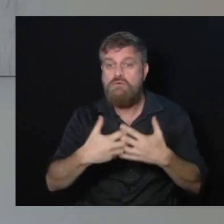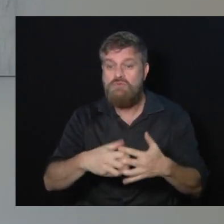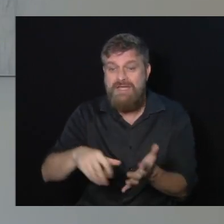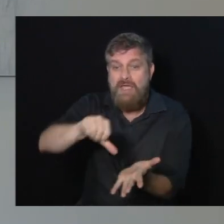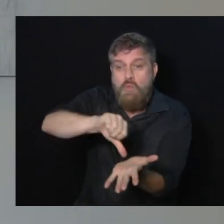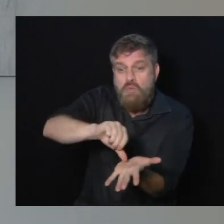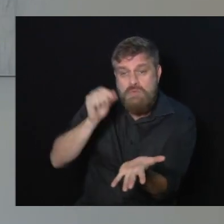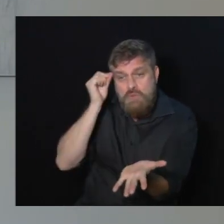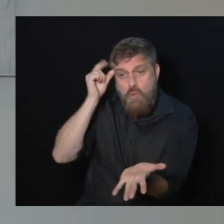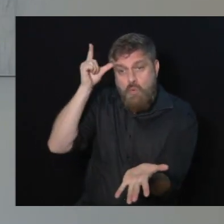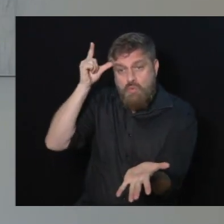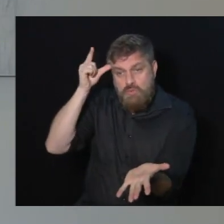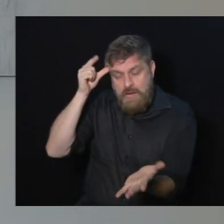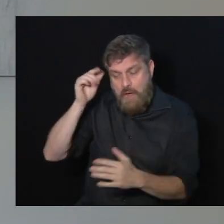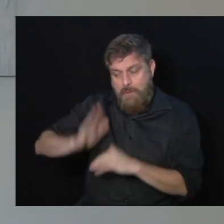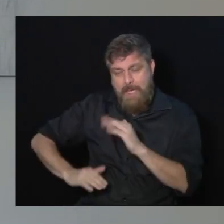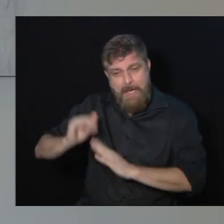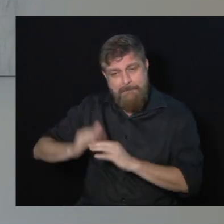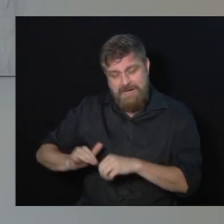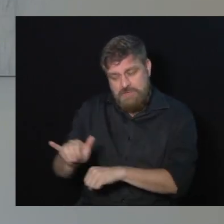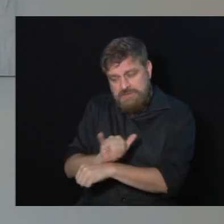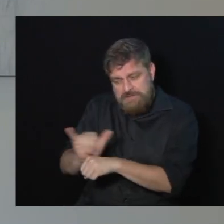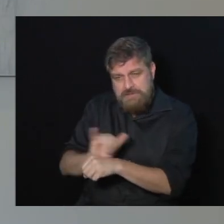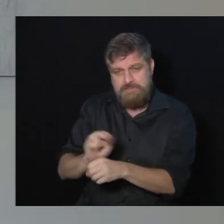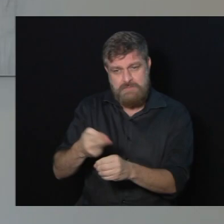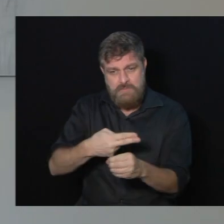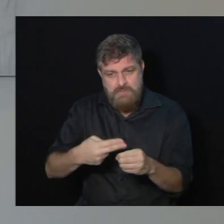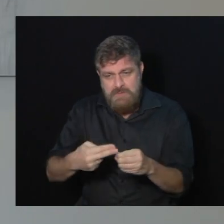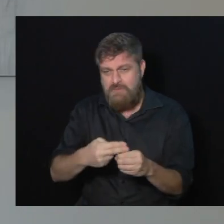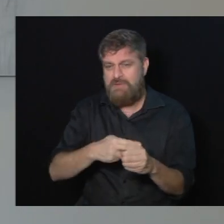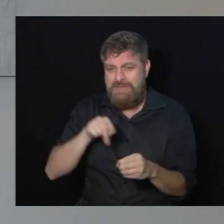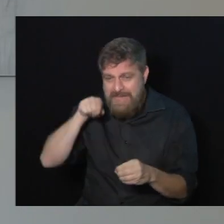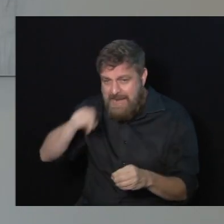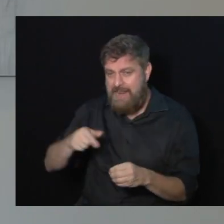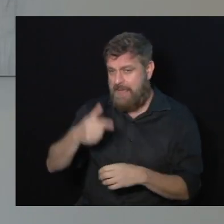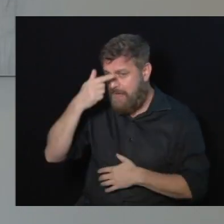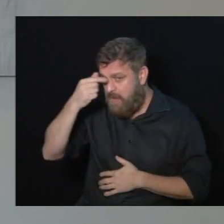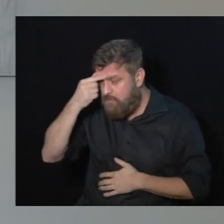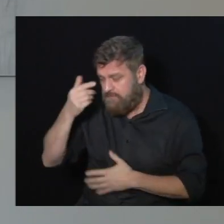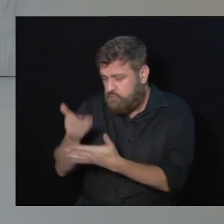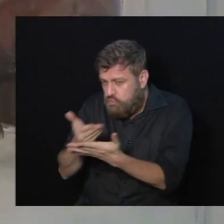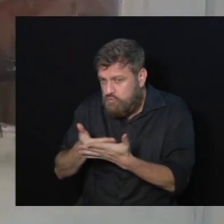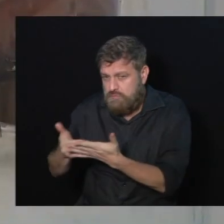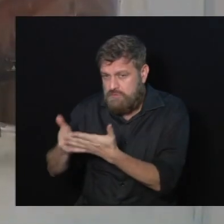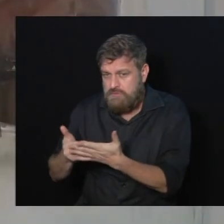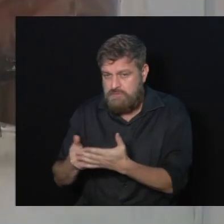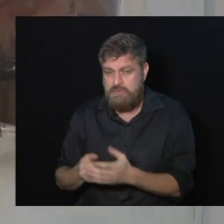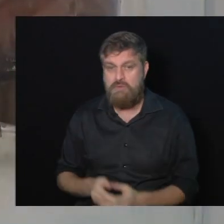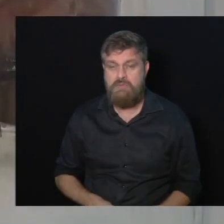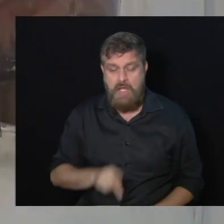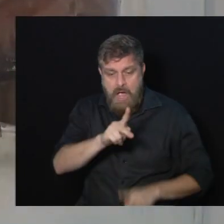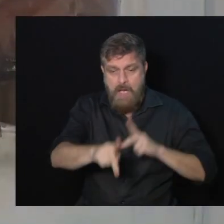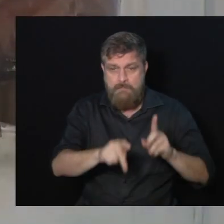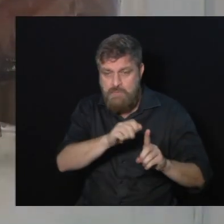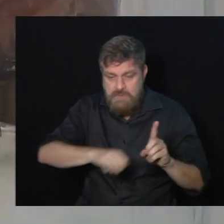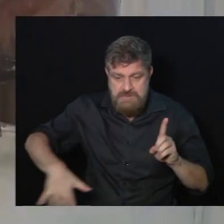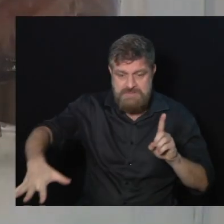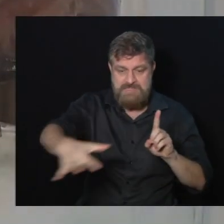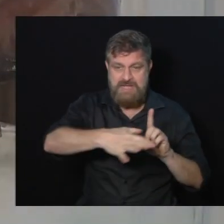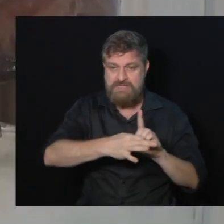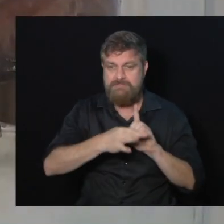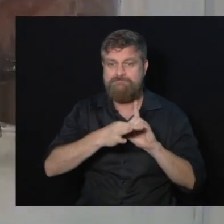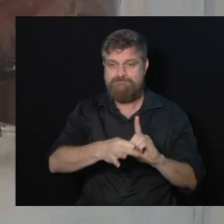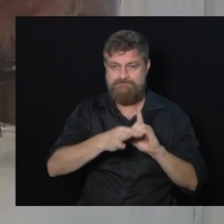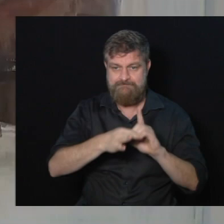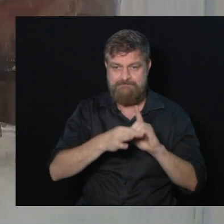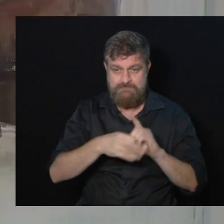uma maneira que a Unicamp tem de dividir a produção de saber que acontece lá dentro do campus com a universidade, com a sociedade estando um pouquinho mais próxima